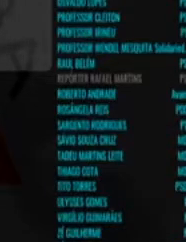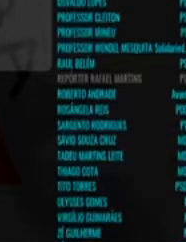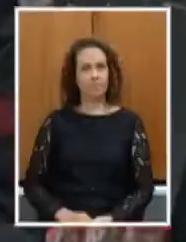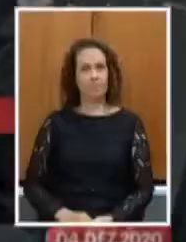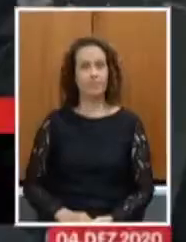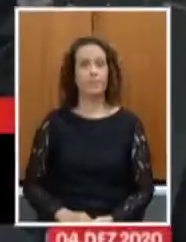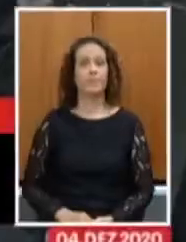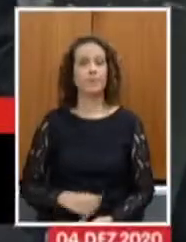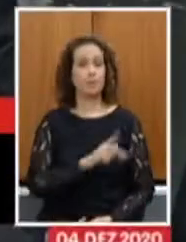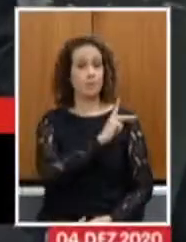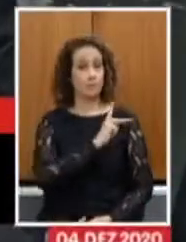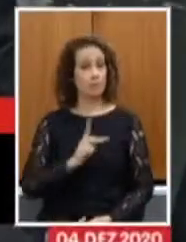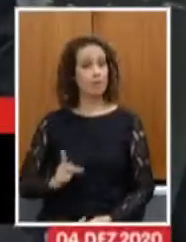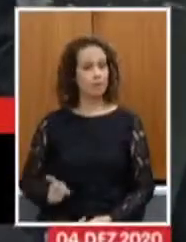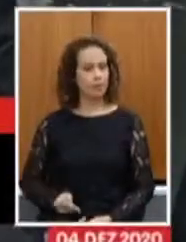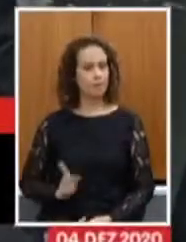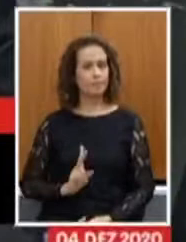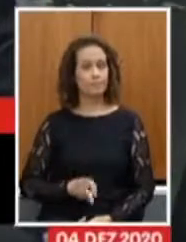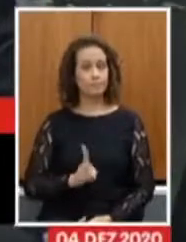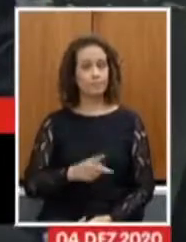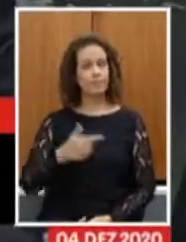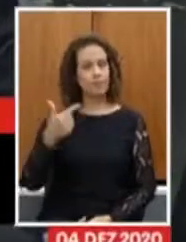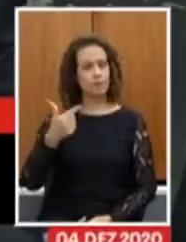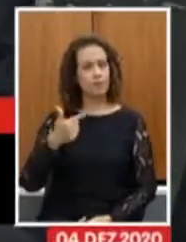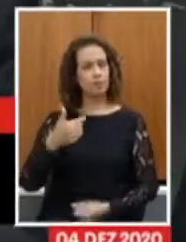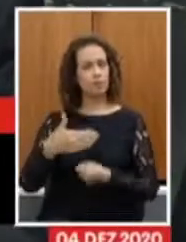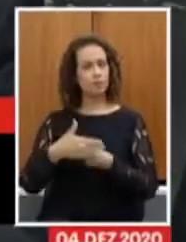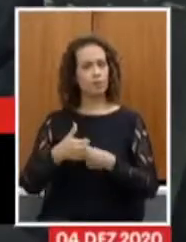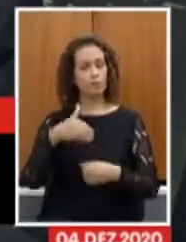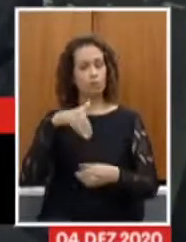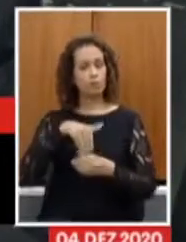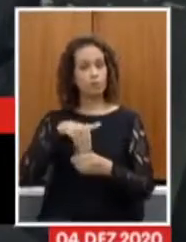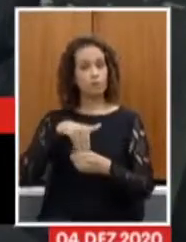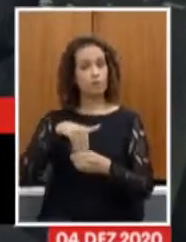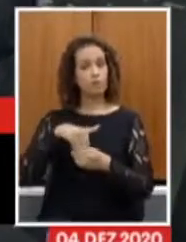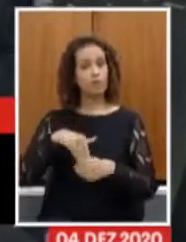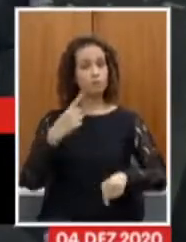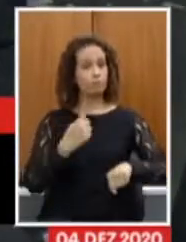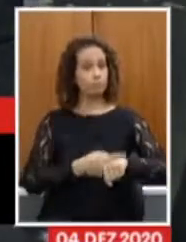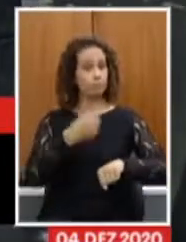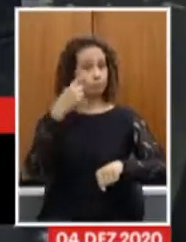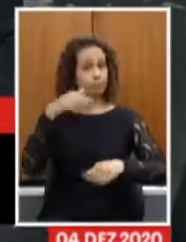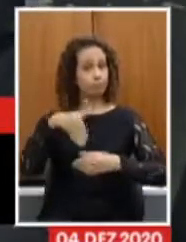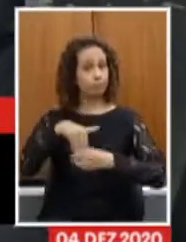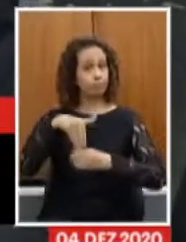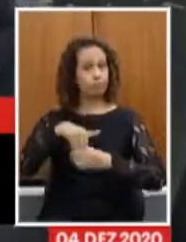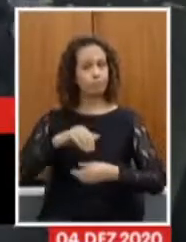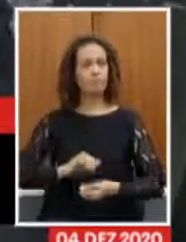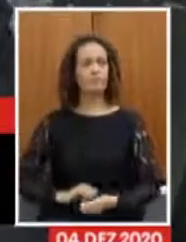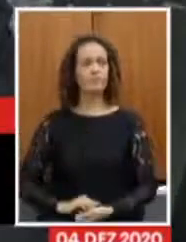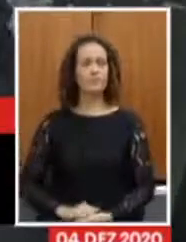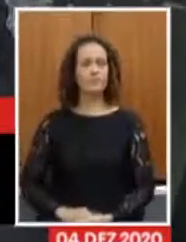A presidência vai proceder à segunda chamada de votação. Em votação.